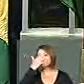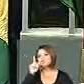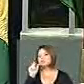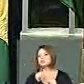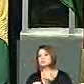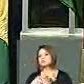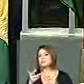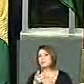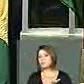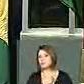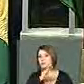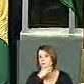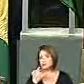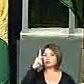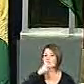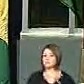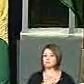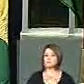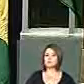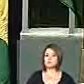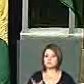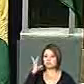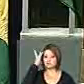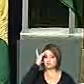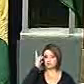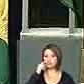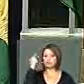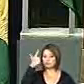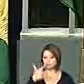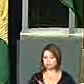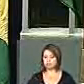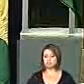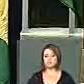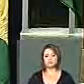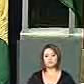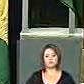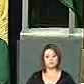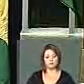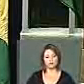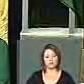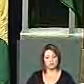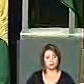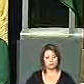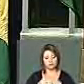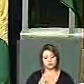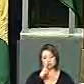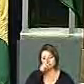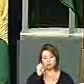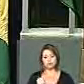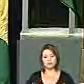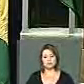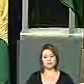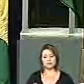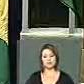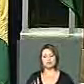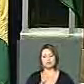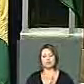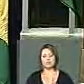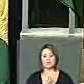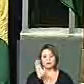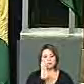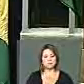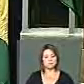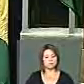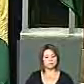A vitória, mais uma vez simboliza a força dos valores e do amor ao